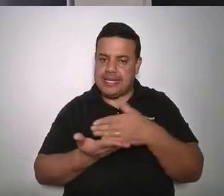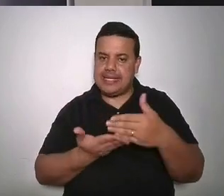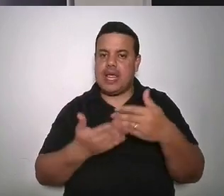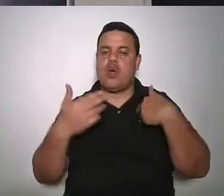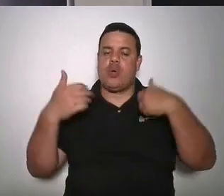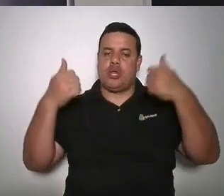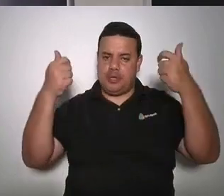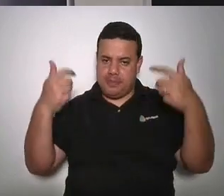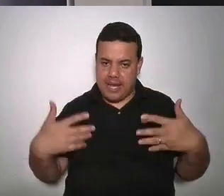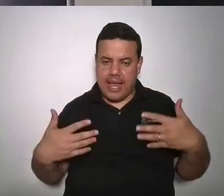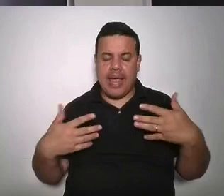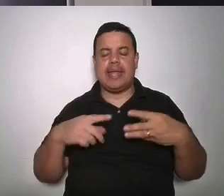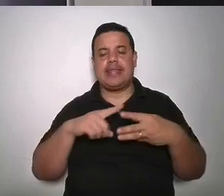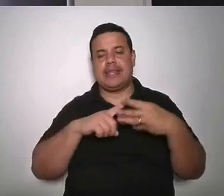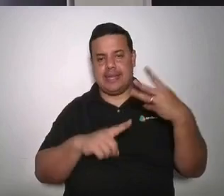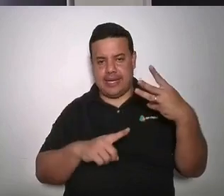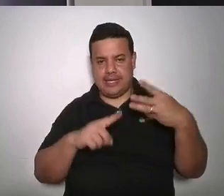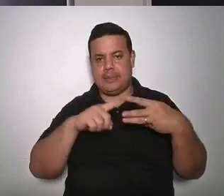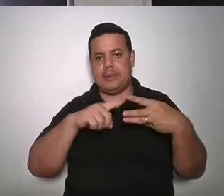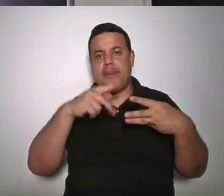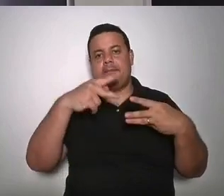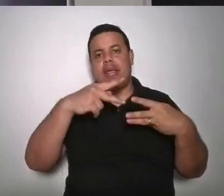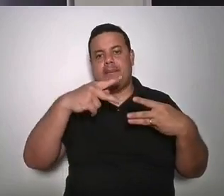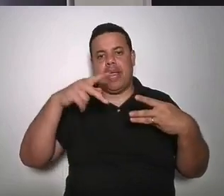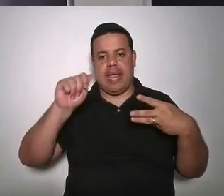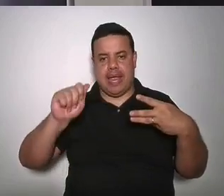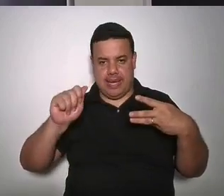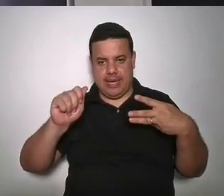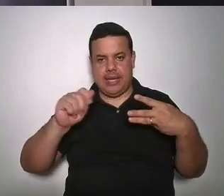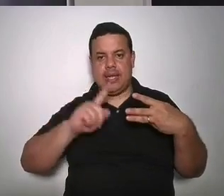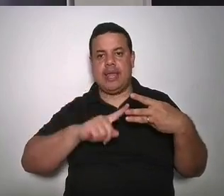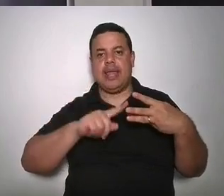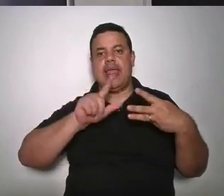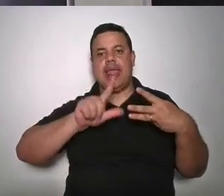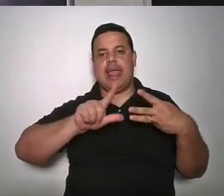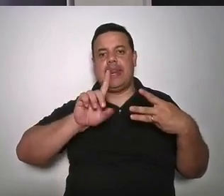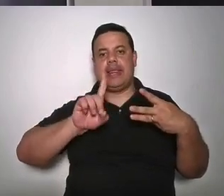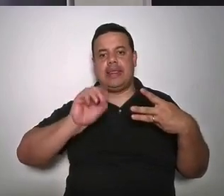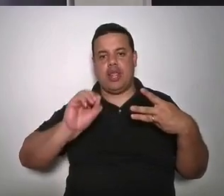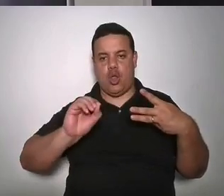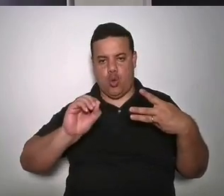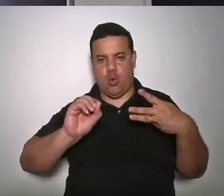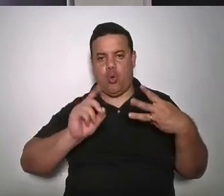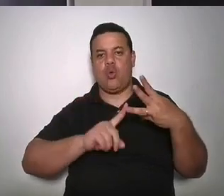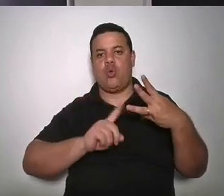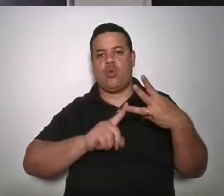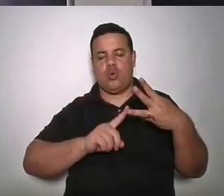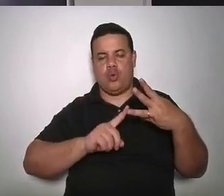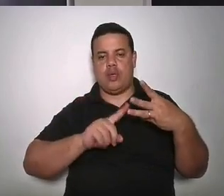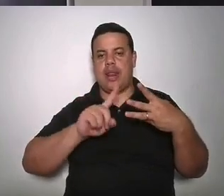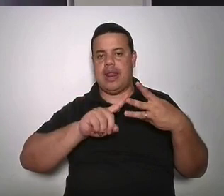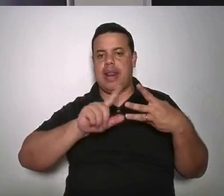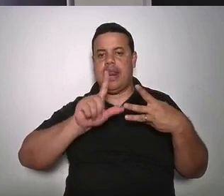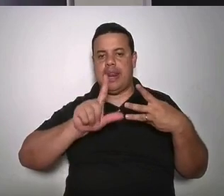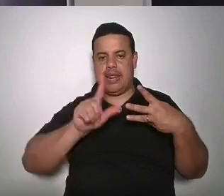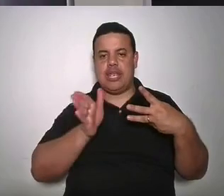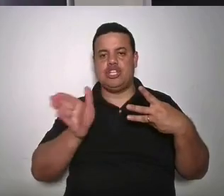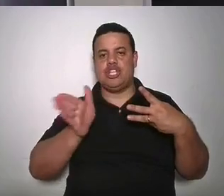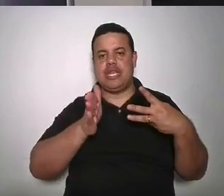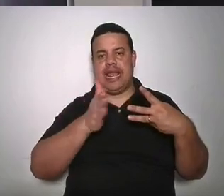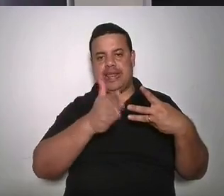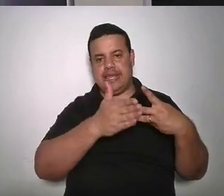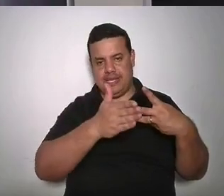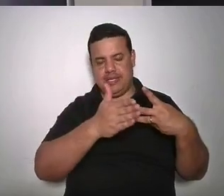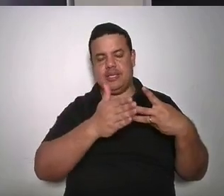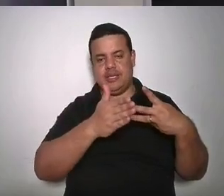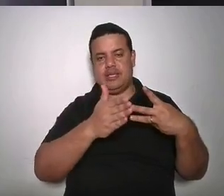um tripé. PPA, Plano Plurianual, LDO, que é a Lei de Diretriz Orçamentária, que dá direção